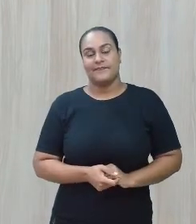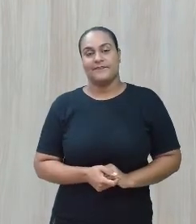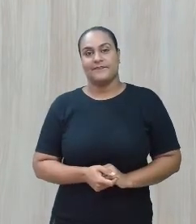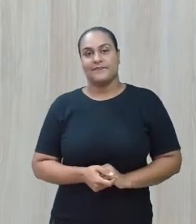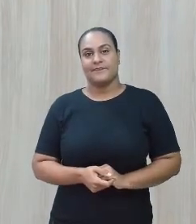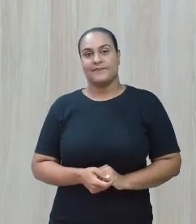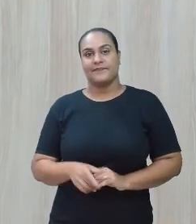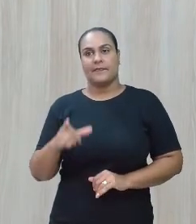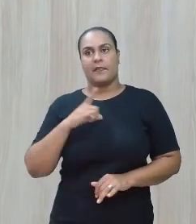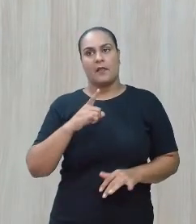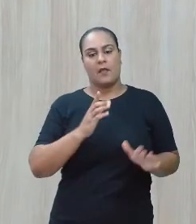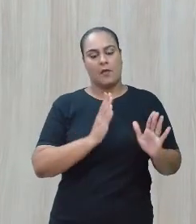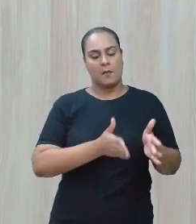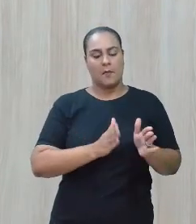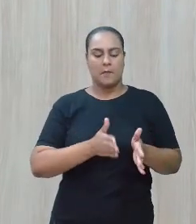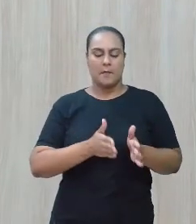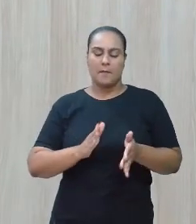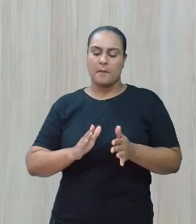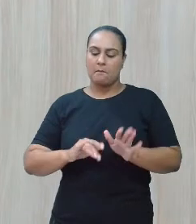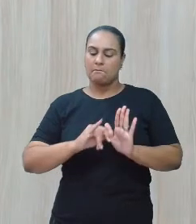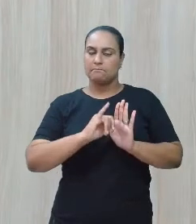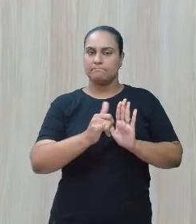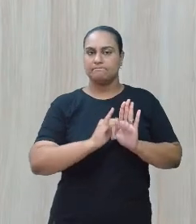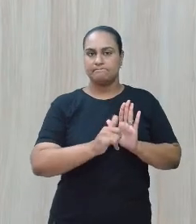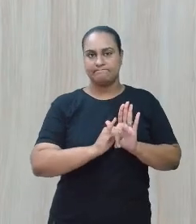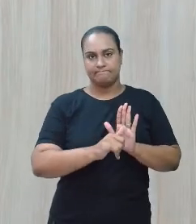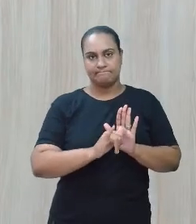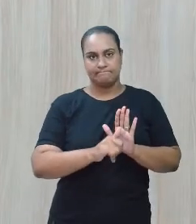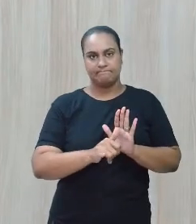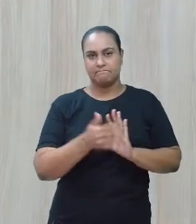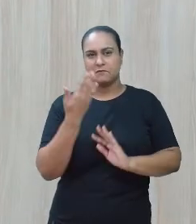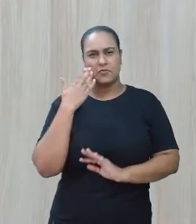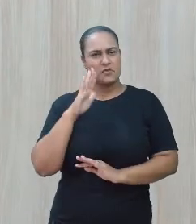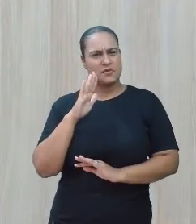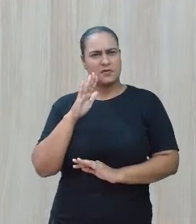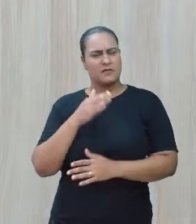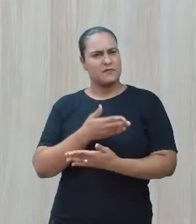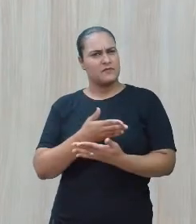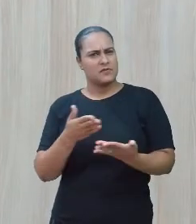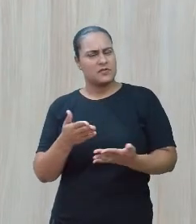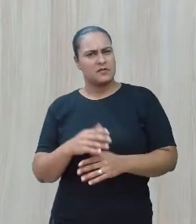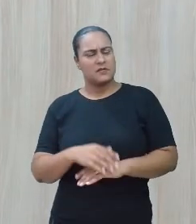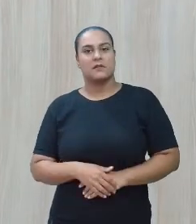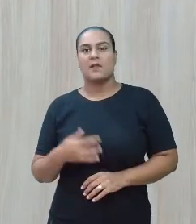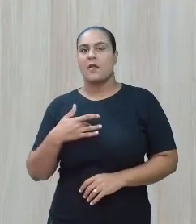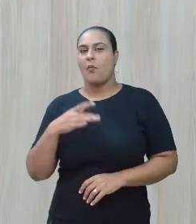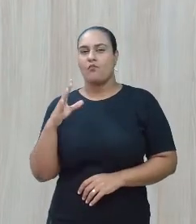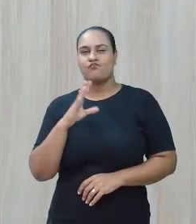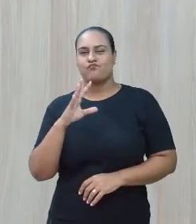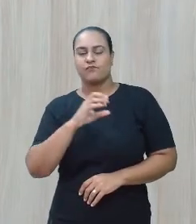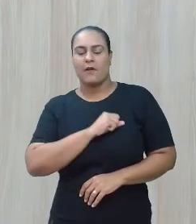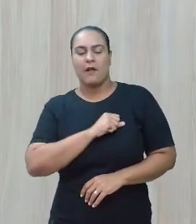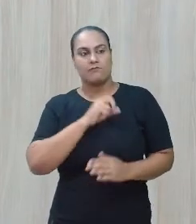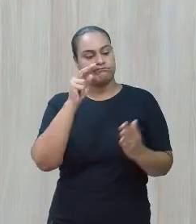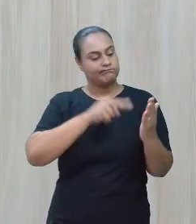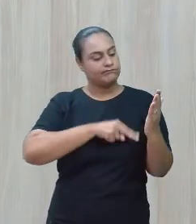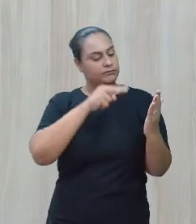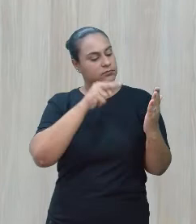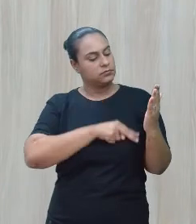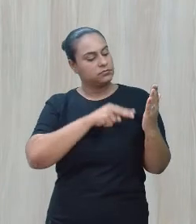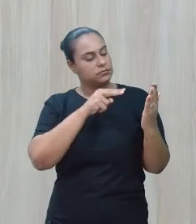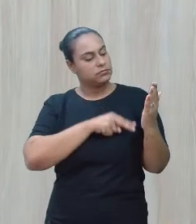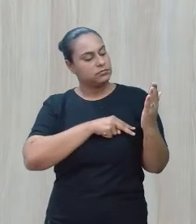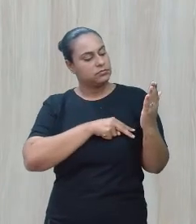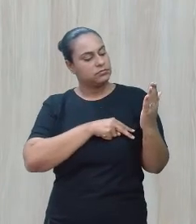ter aquela sequência, não é, narrativa. Eu não sei se vocês já tiveram, eu adoro ler charge nos